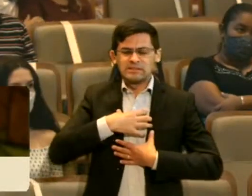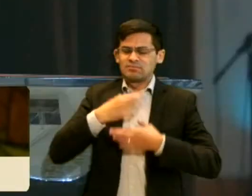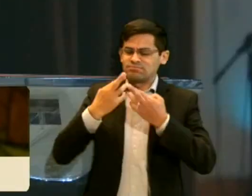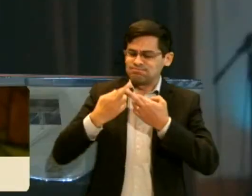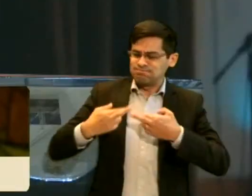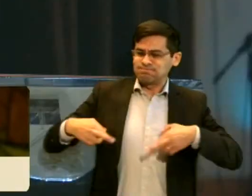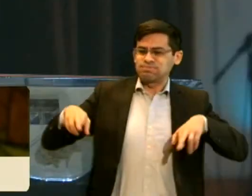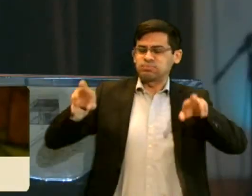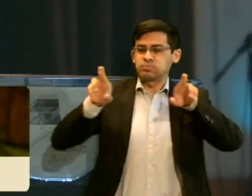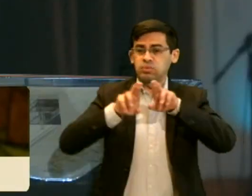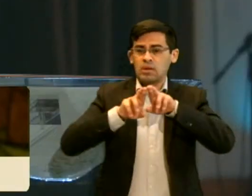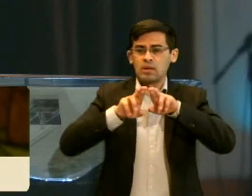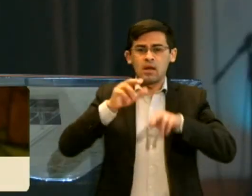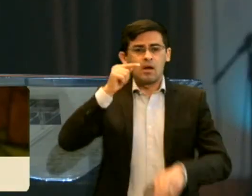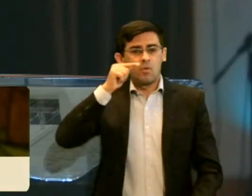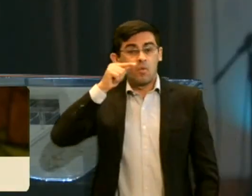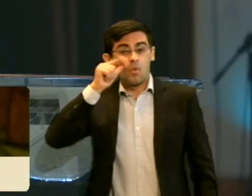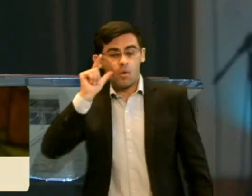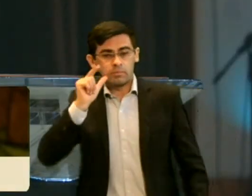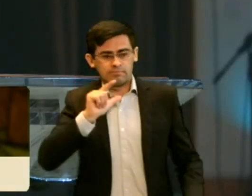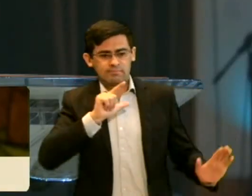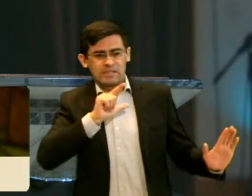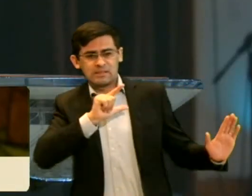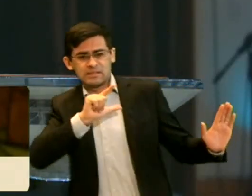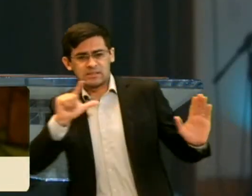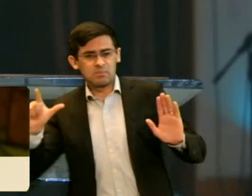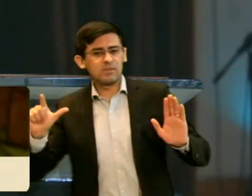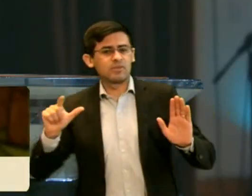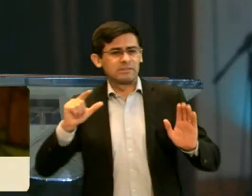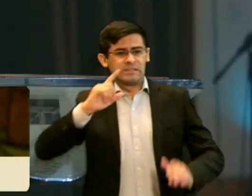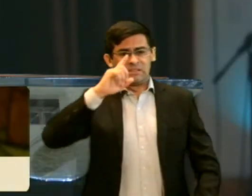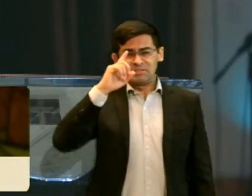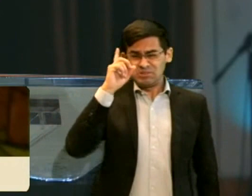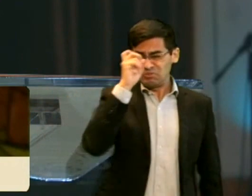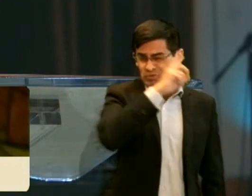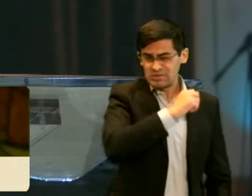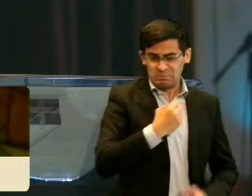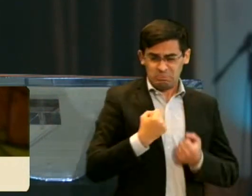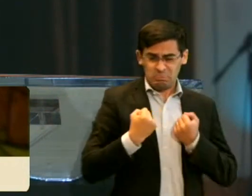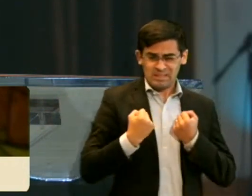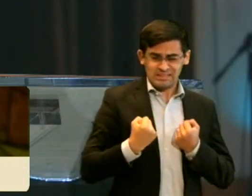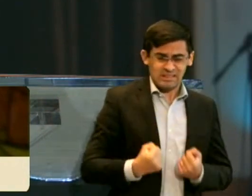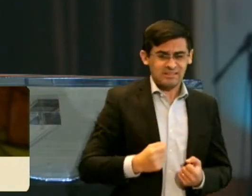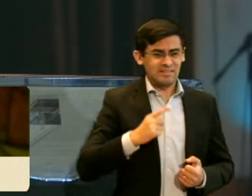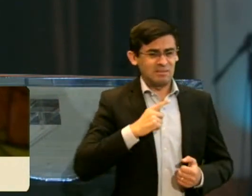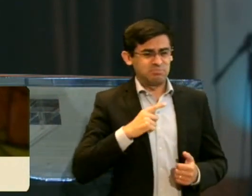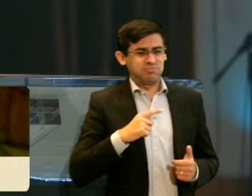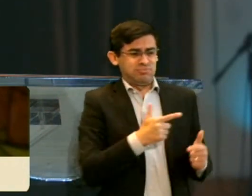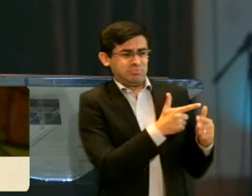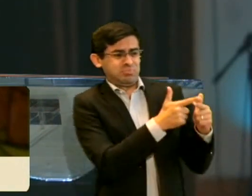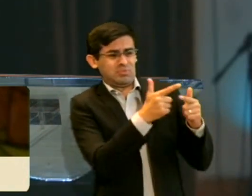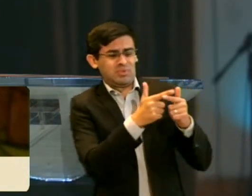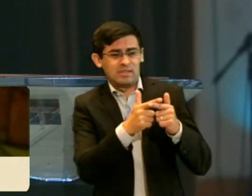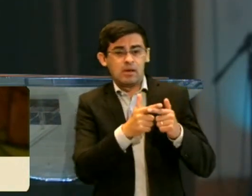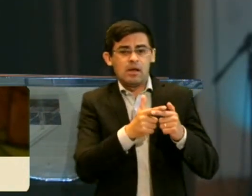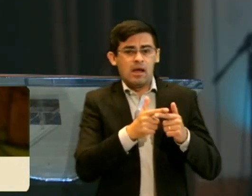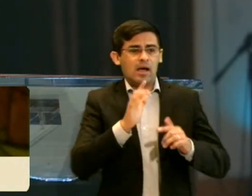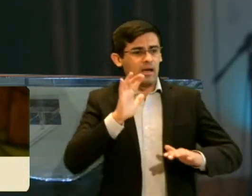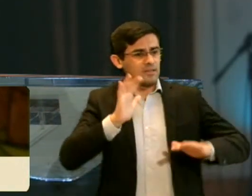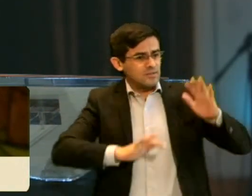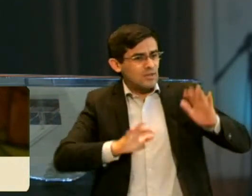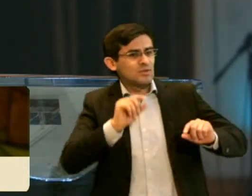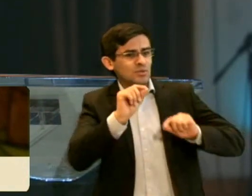vezes? Ontem eu estava contando, essa semana foi uma semana pesada, sabe? Quando vem batalhas, às vezes eu digo que as trevas elas